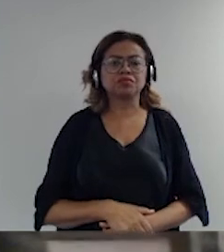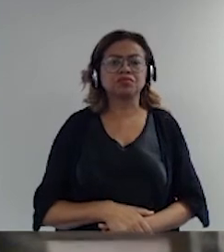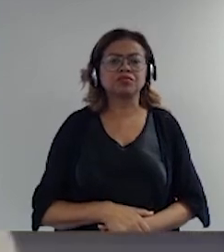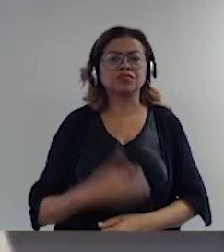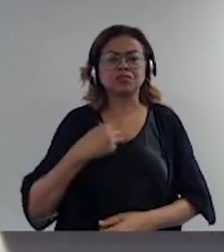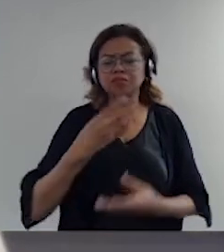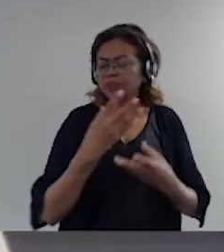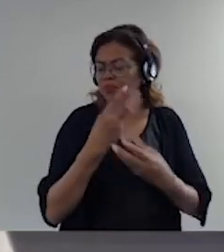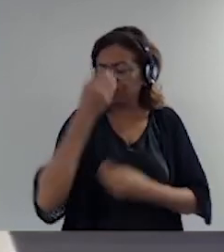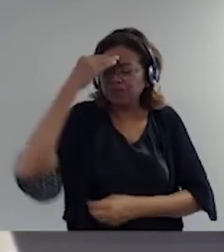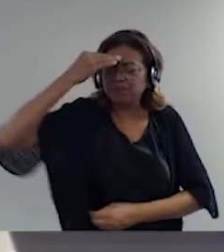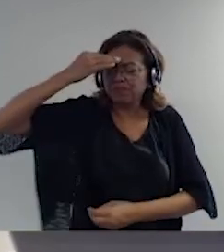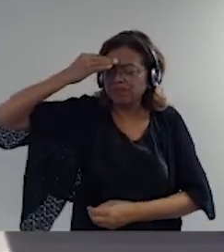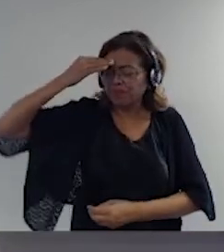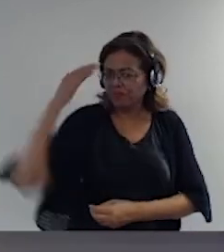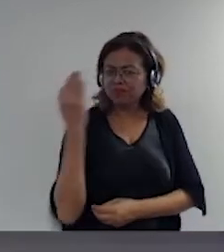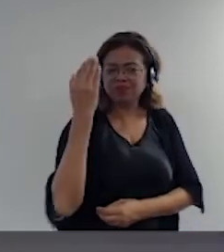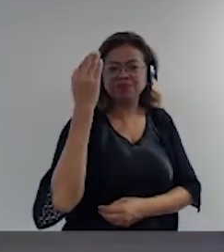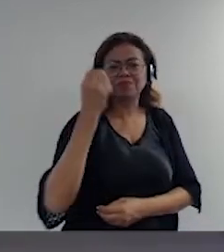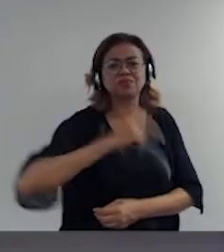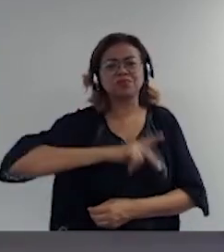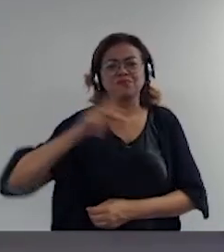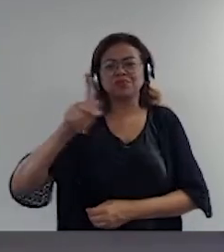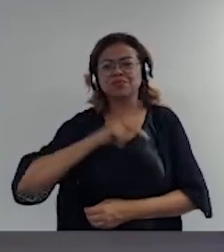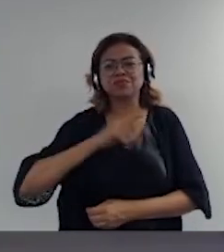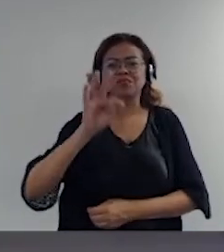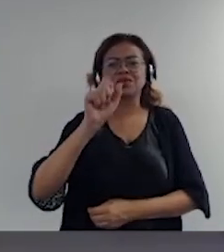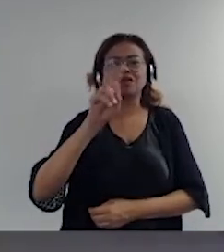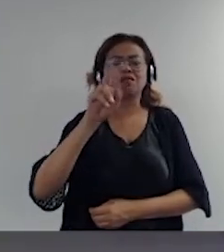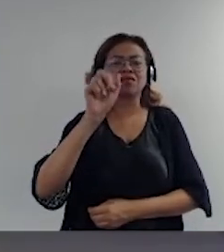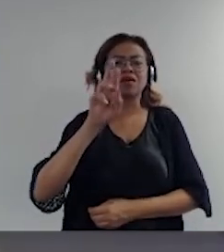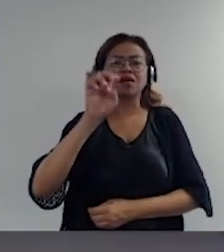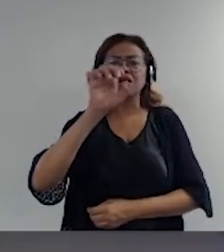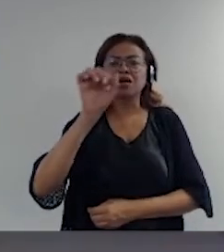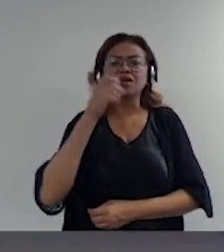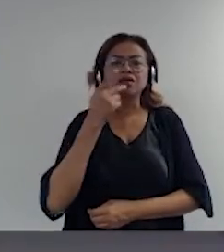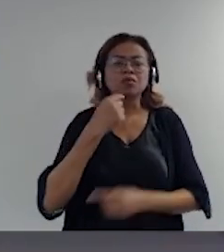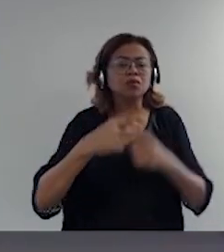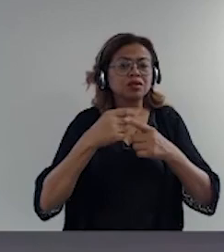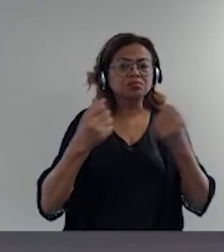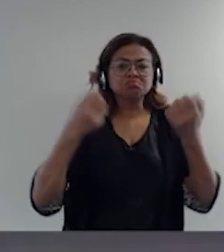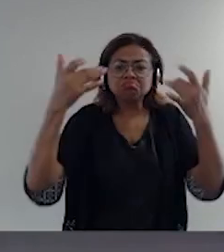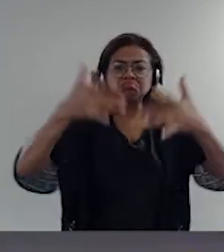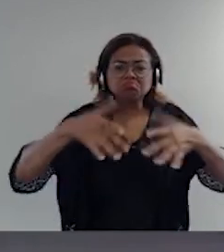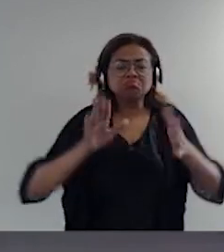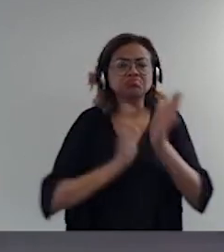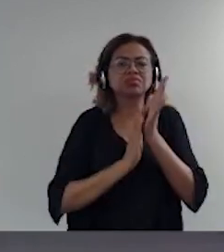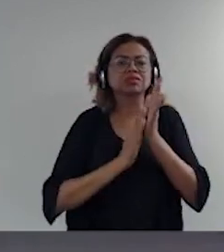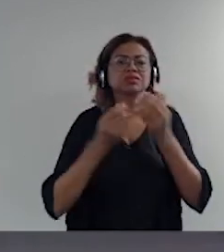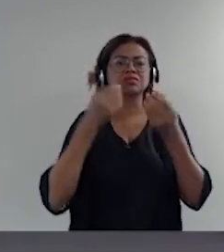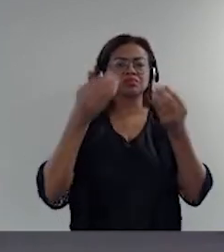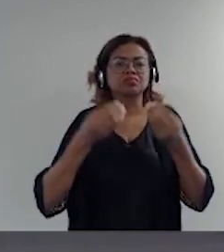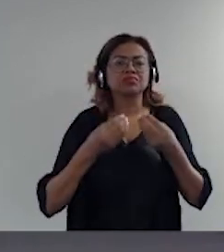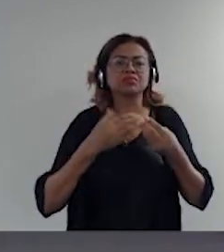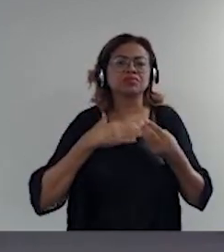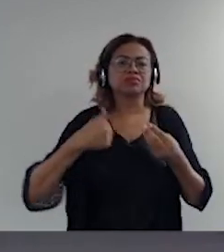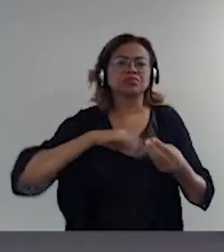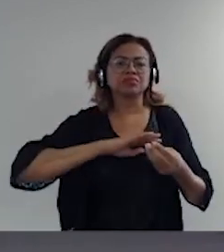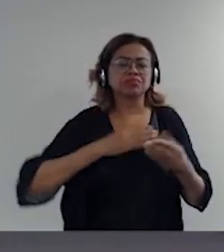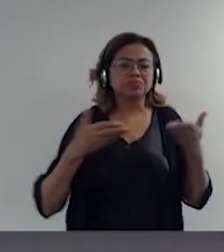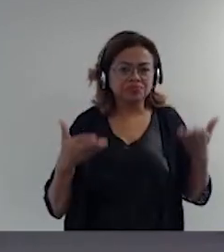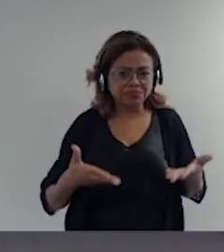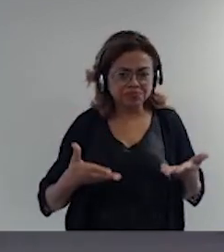Muito obrigada, professor Tavares Guerreiro, pelas excelentes explanações aqui trazidas.